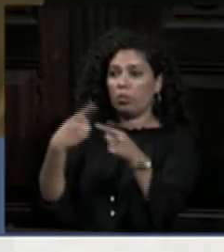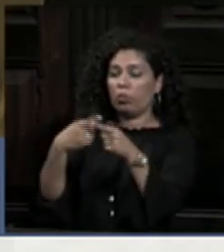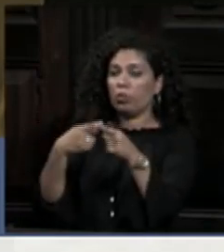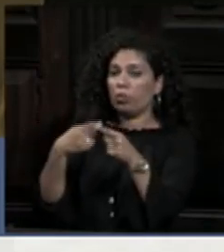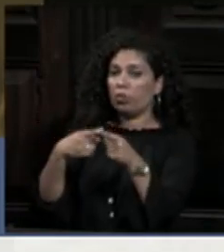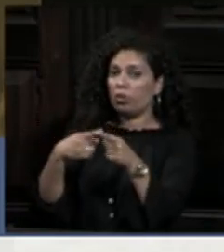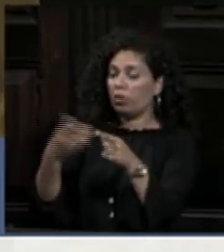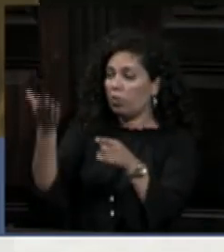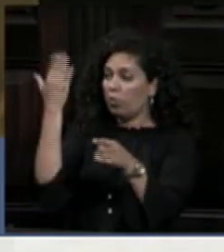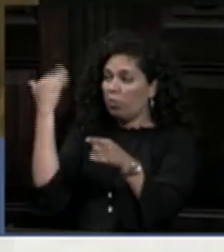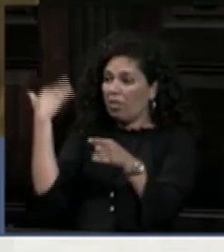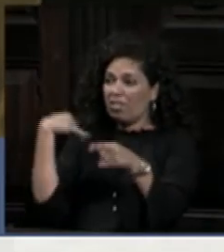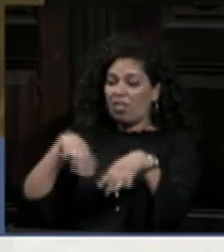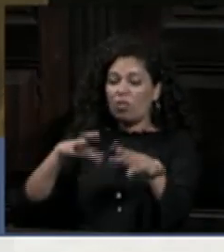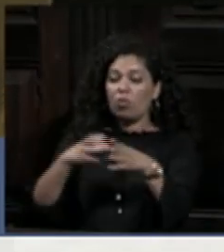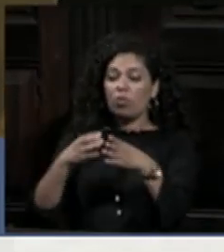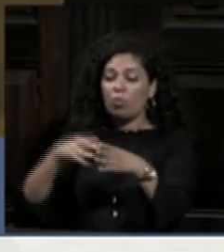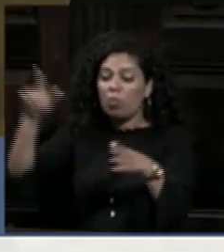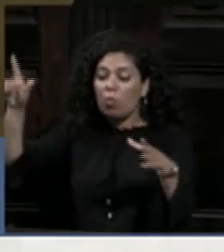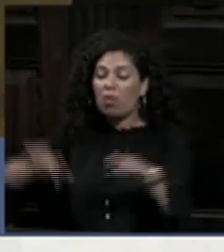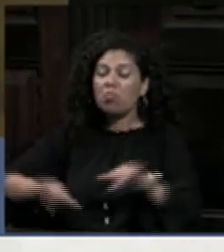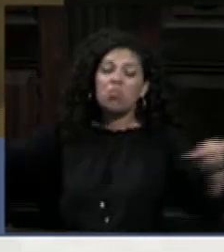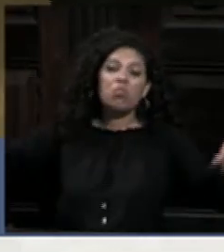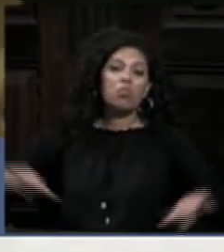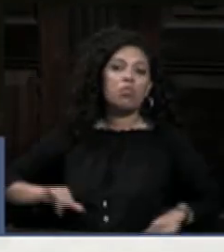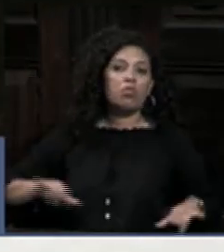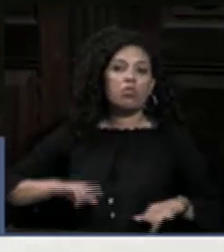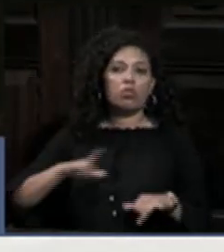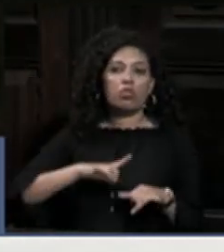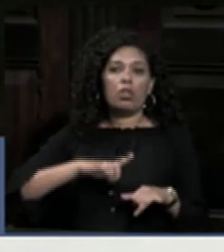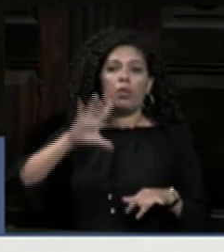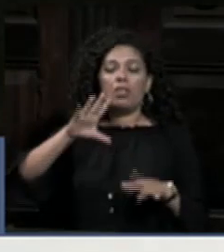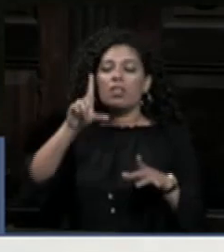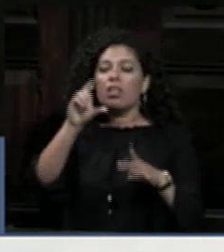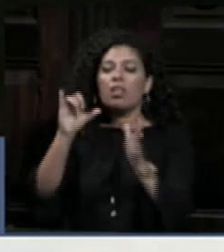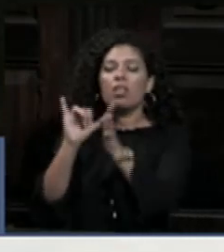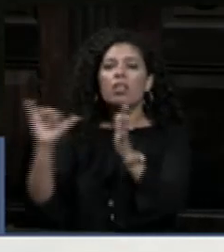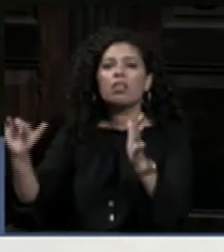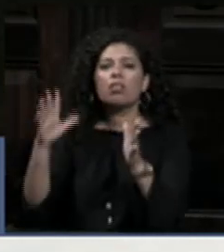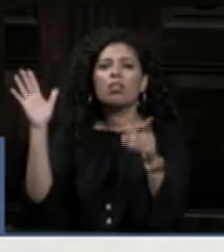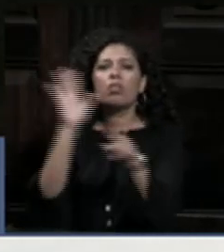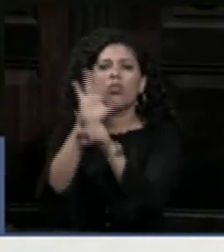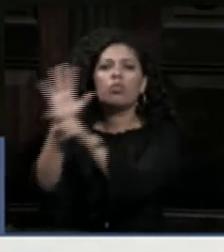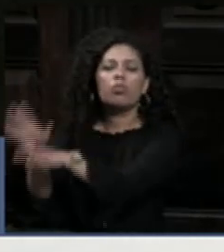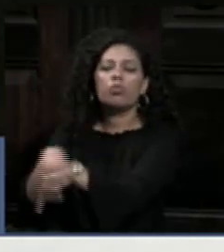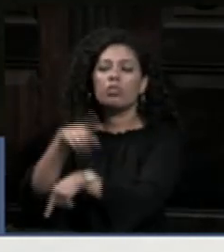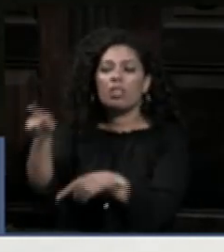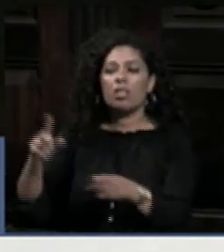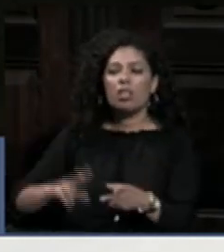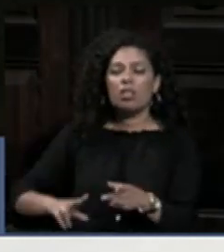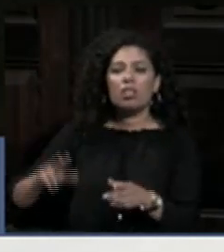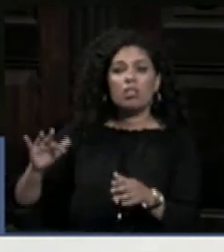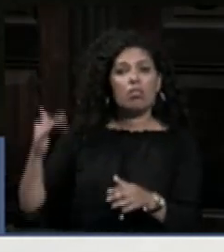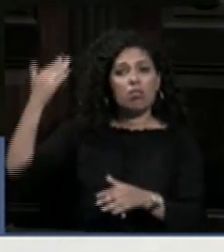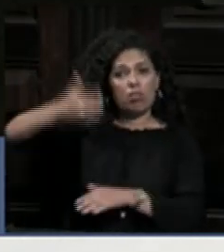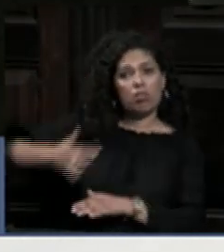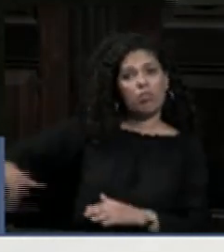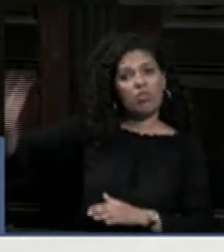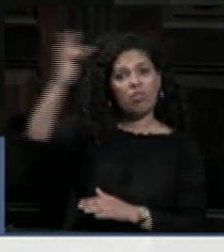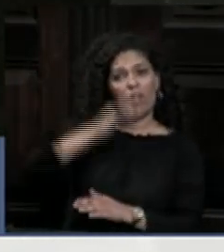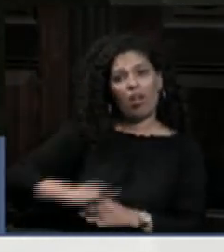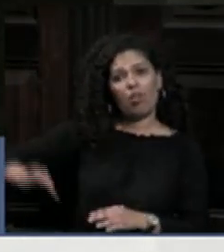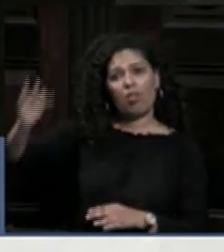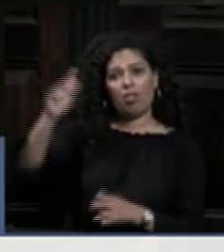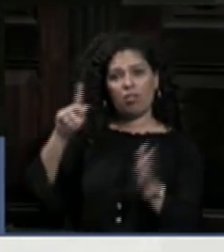população possam ter lugar nas ações universidades públicas